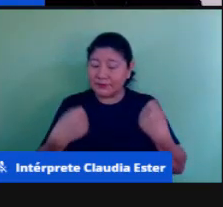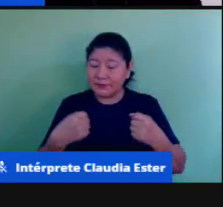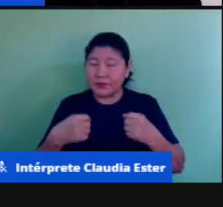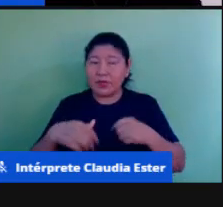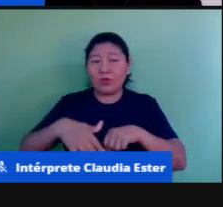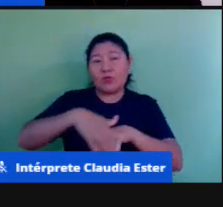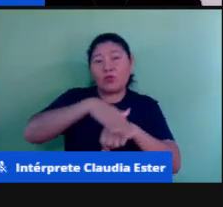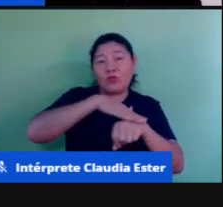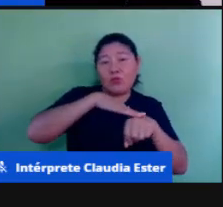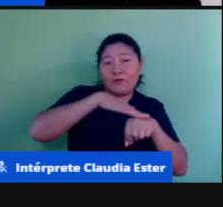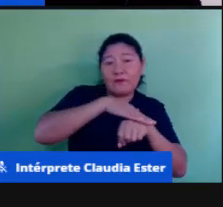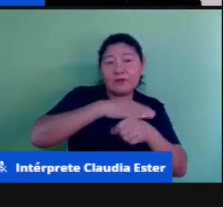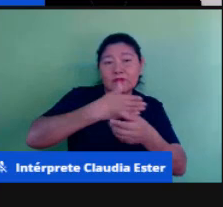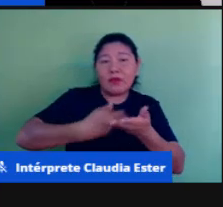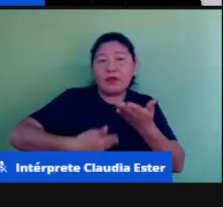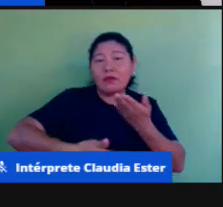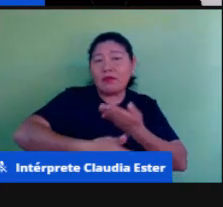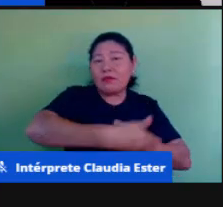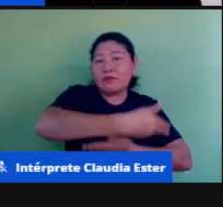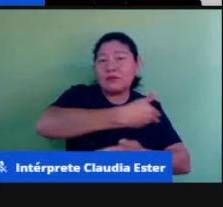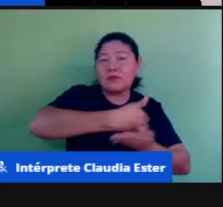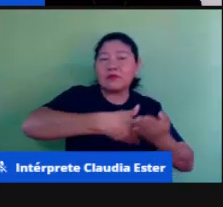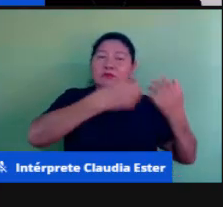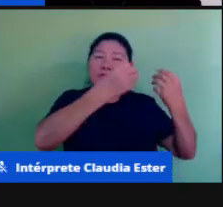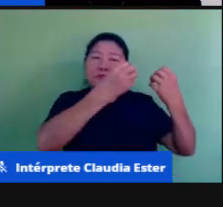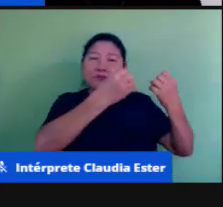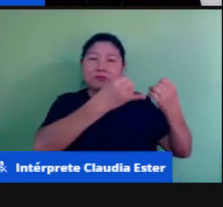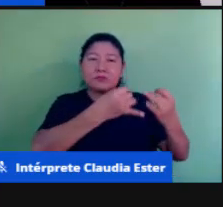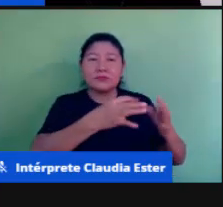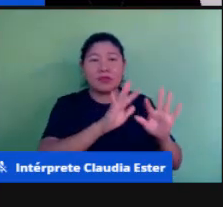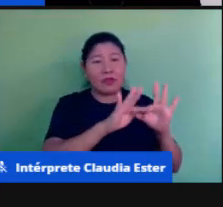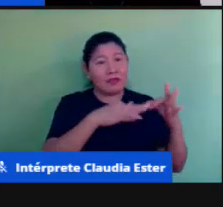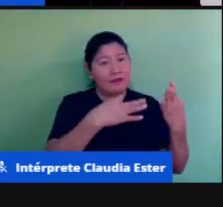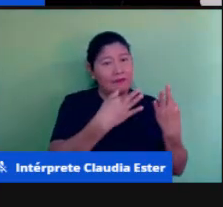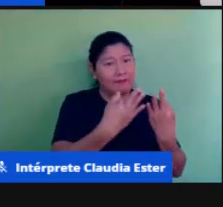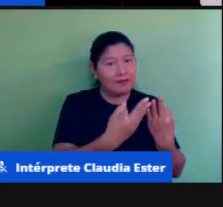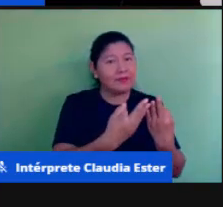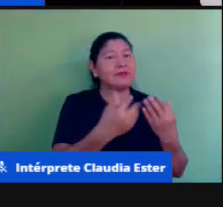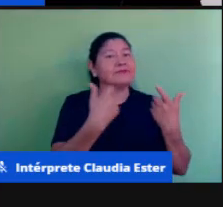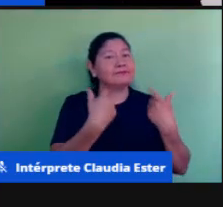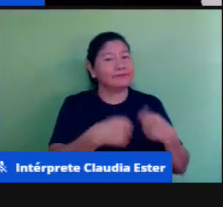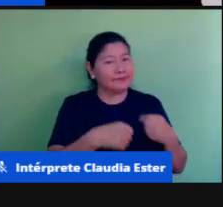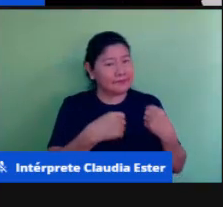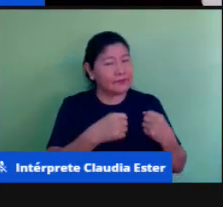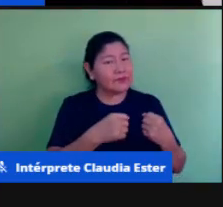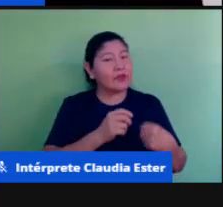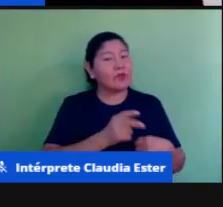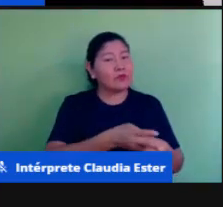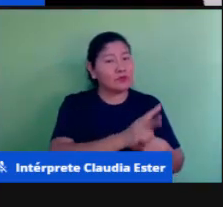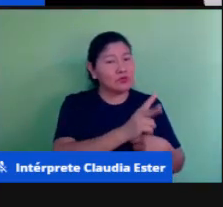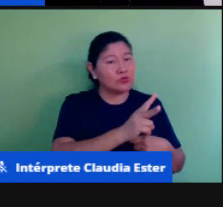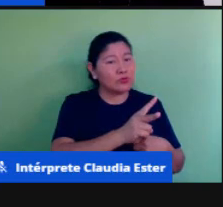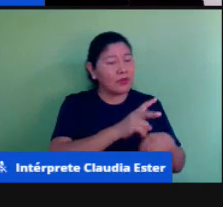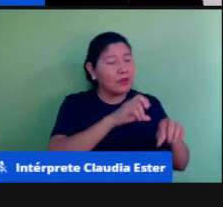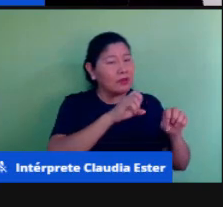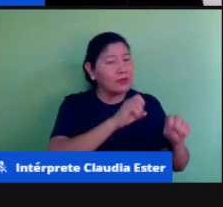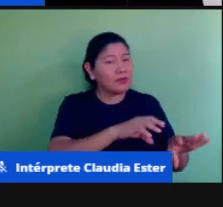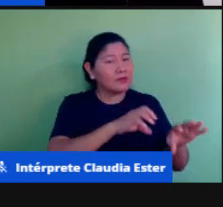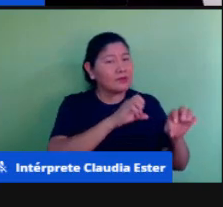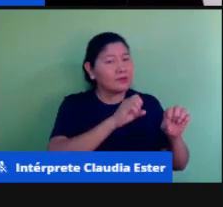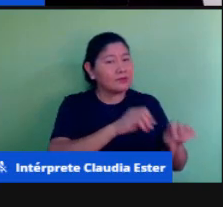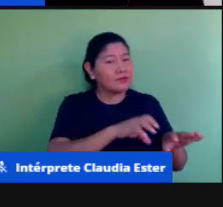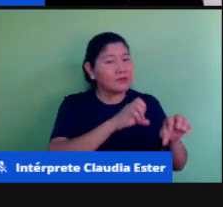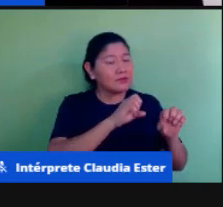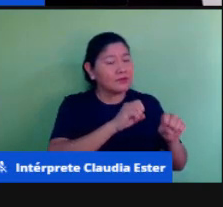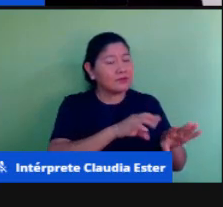é, mesmo assim, né, eles precisam dar continuidade ao estudo de seus filhos. Eles